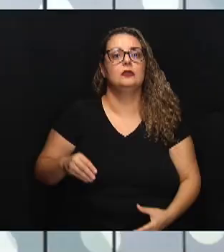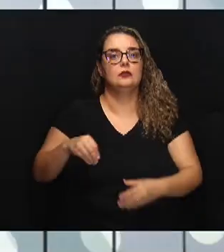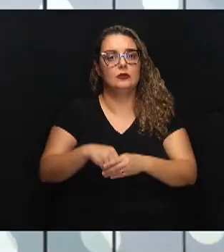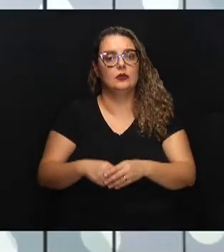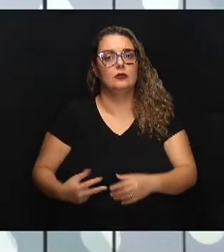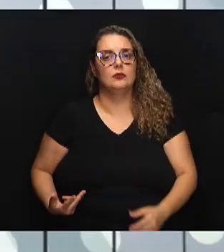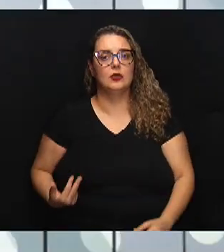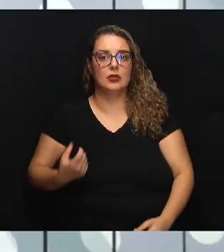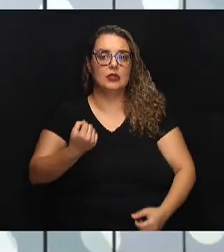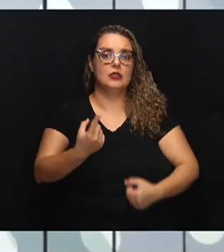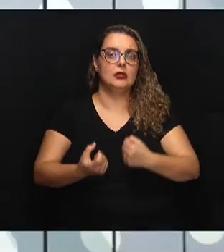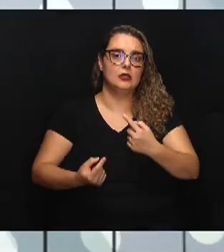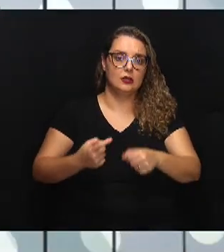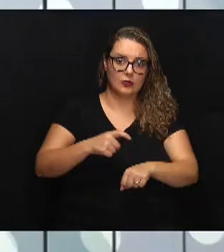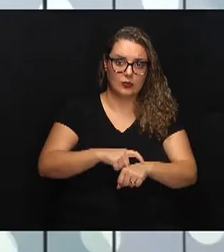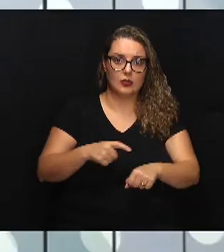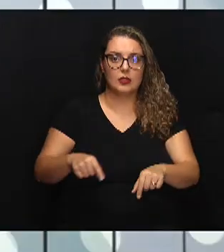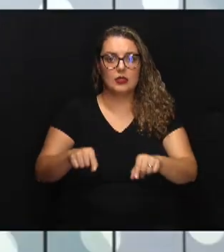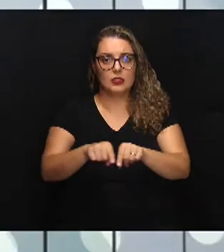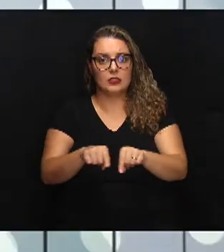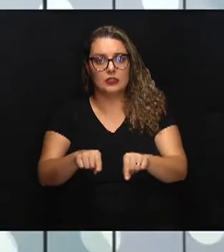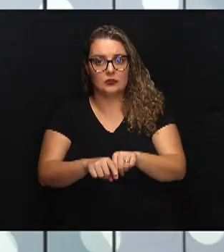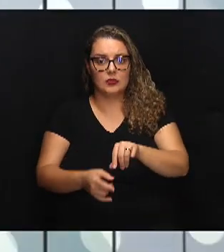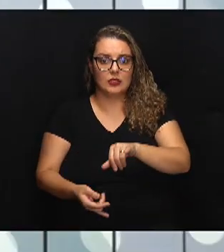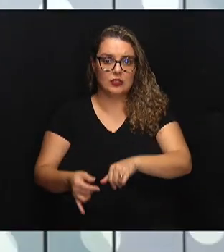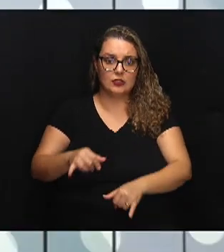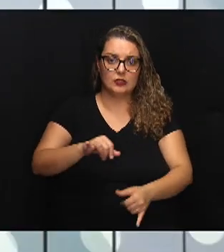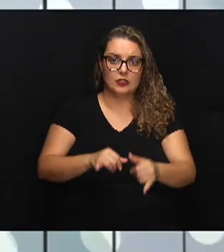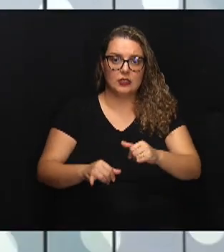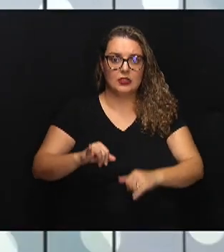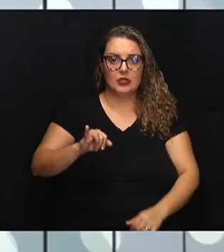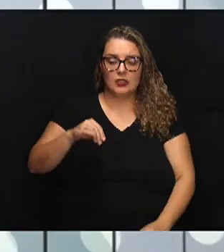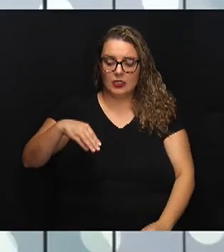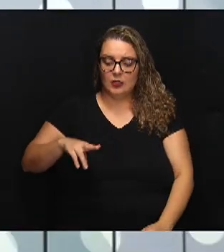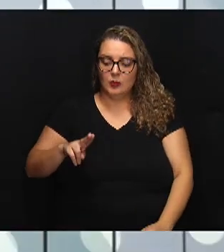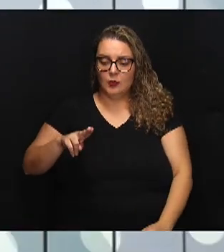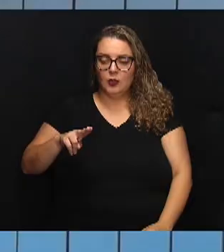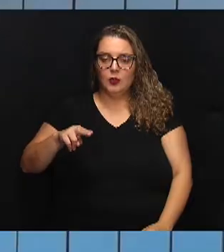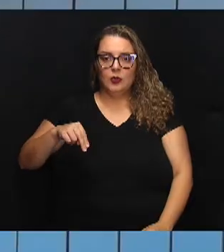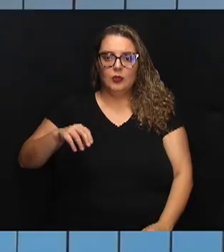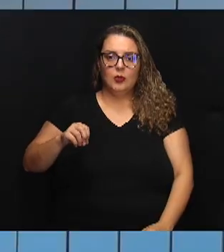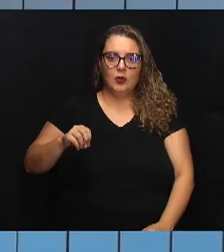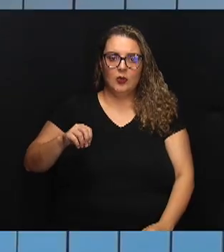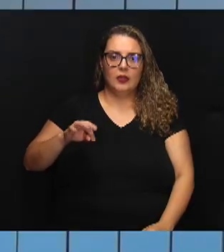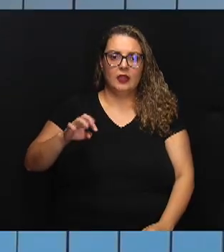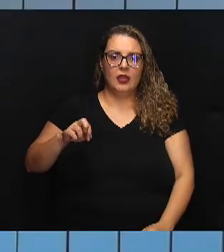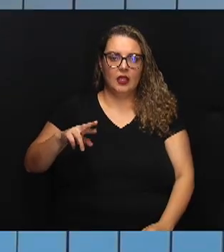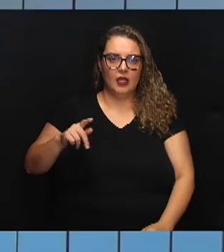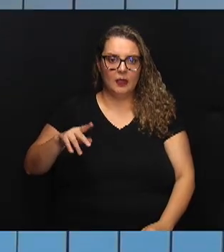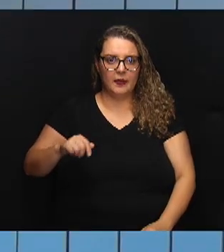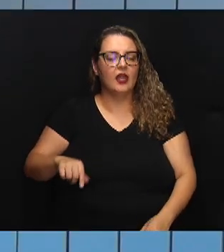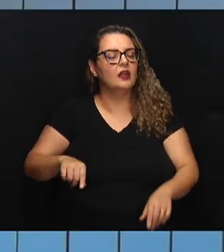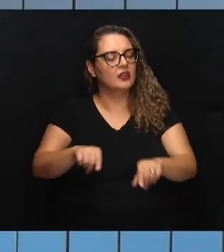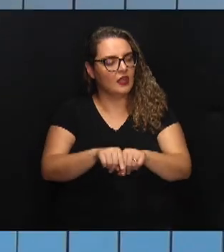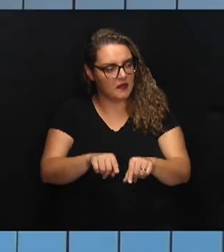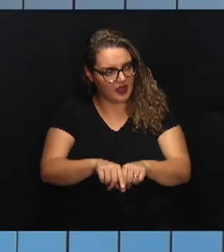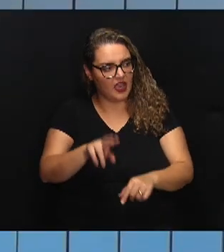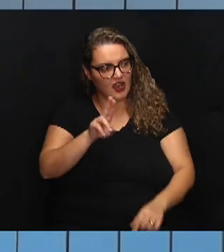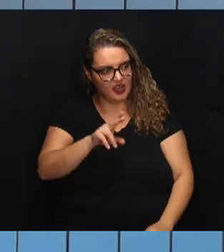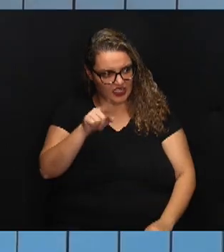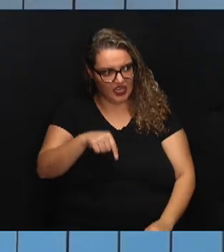alguns casos, além de quimioterapia e imunoterapia. No caso, a imunoterapia também é bastante